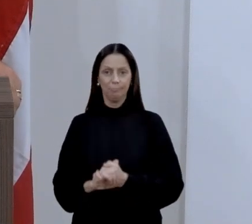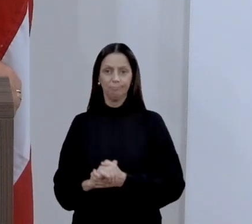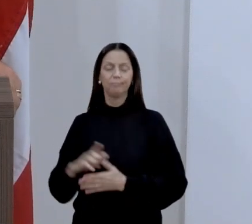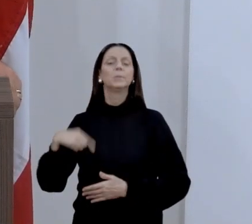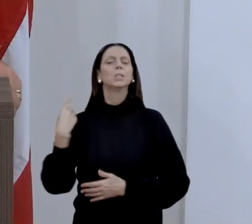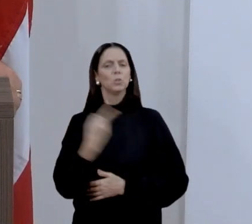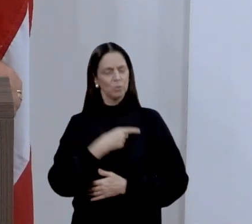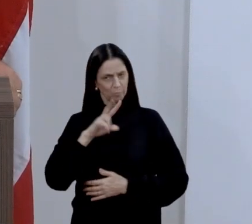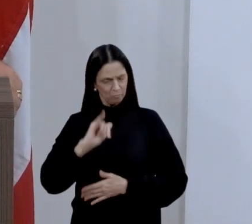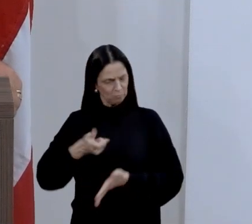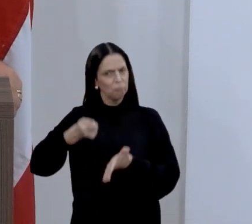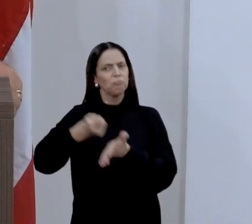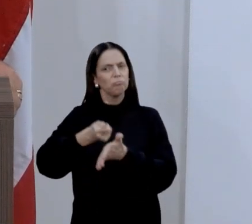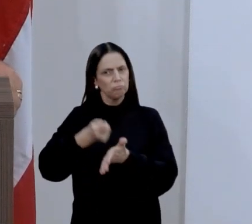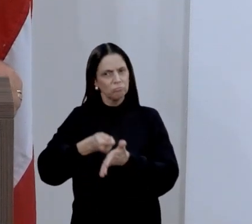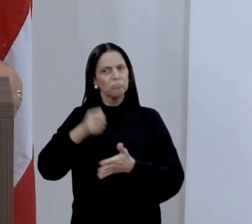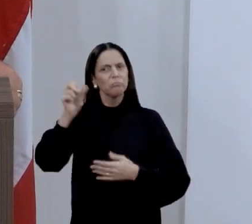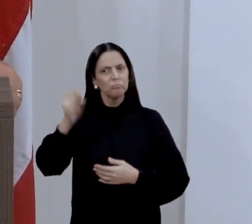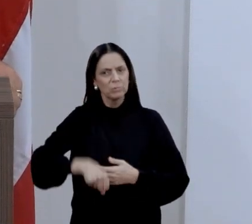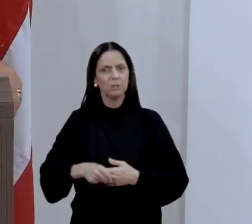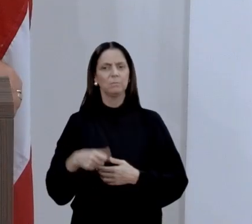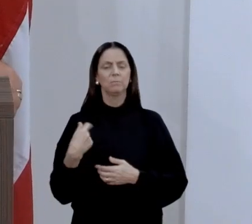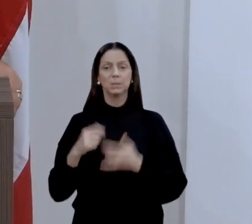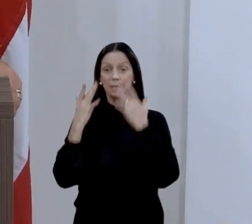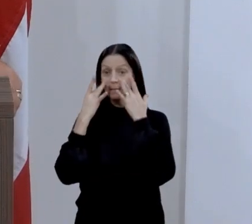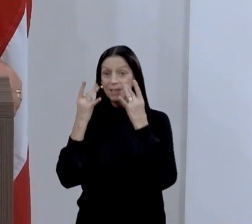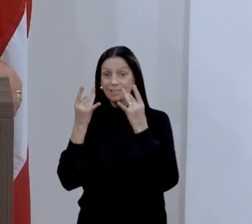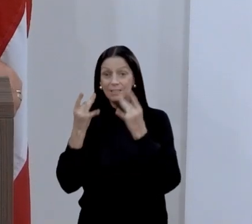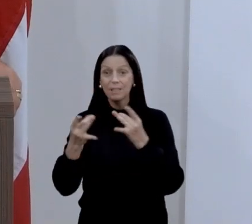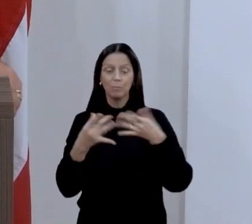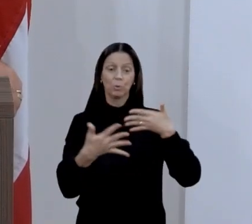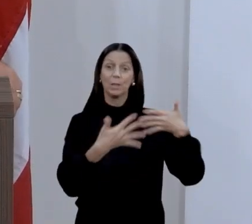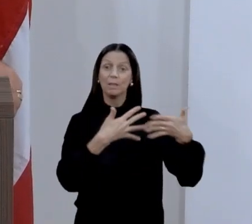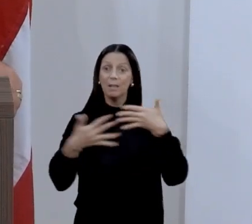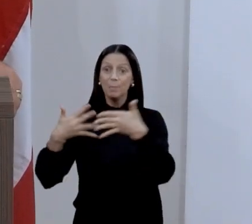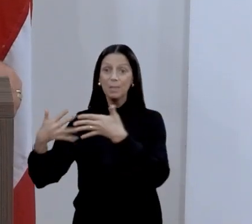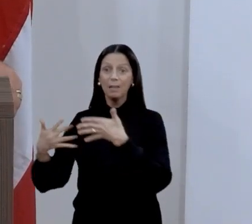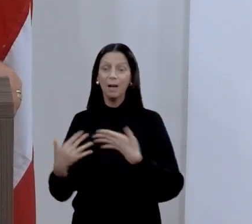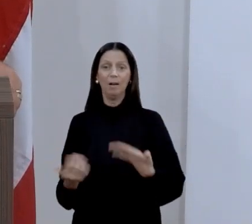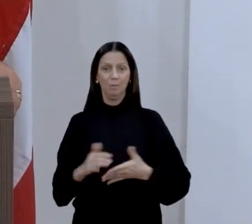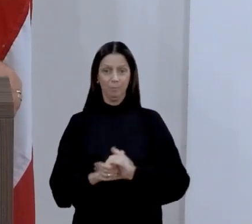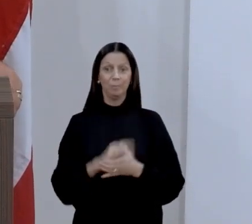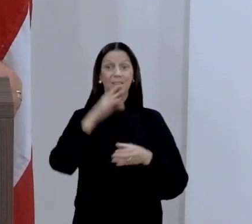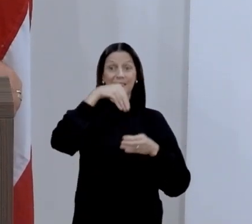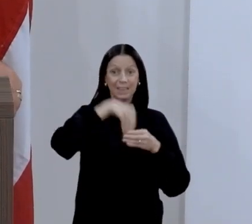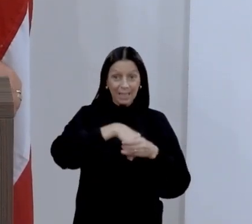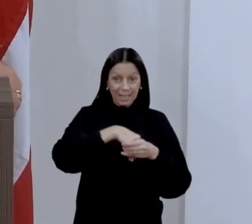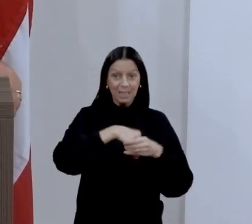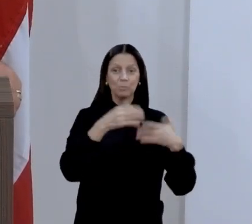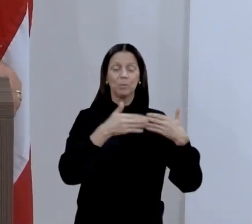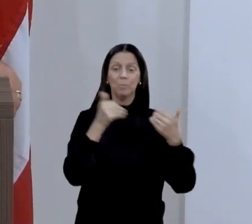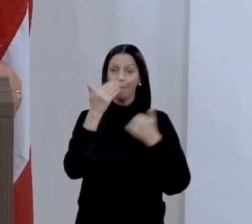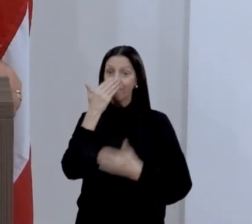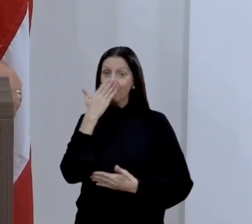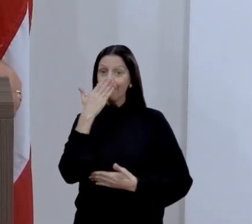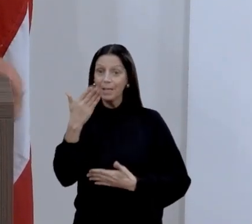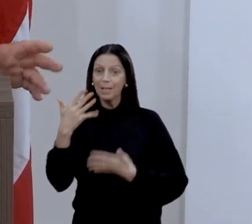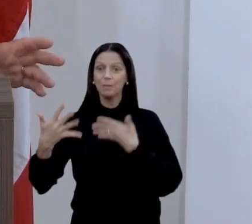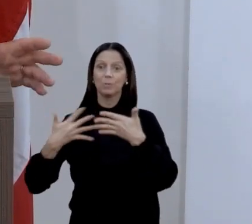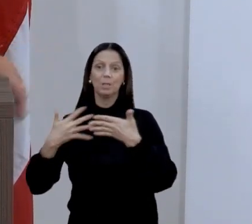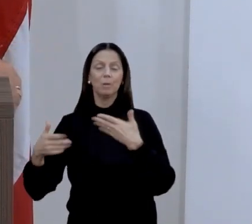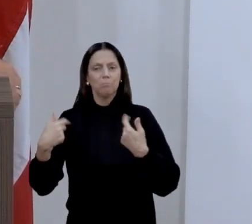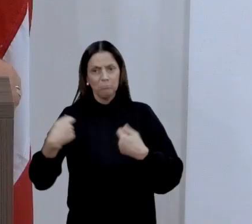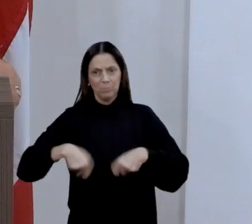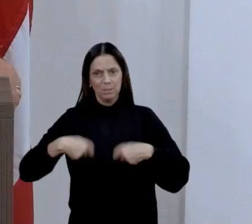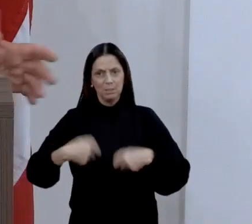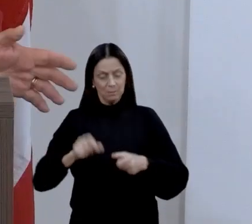fazer aqui, a gente vai estar fazendo no sentido de cobrar atenção para os nossos terminais, né, tanto do lado de dentro do terminal, na frente do terminal, enfim, a